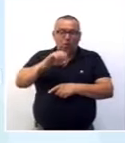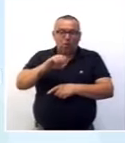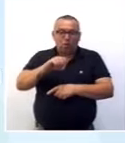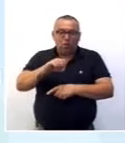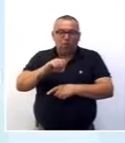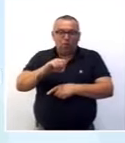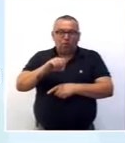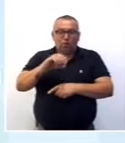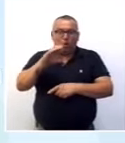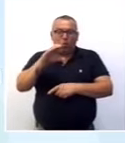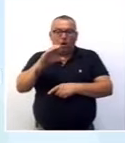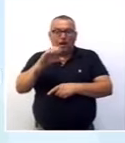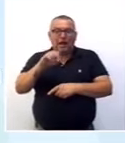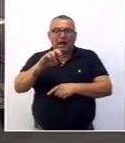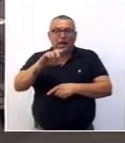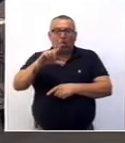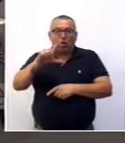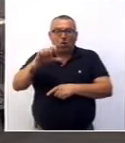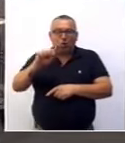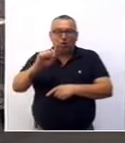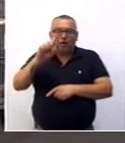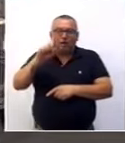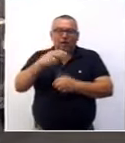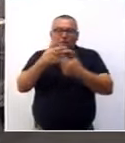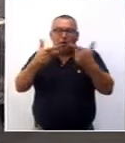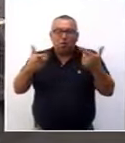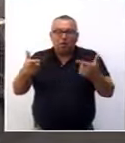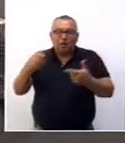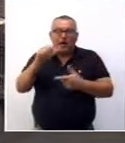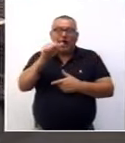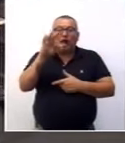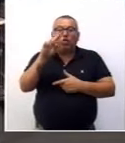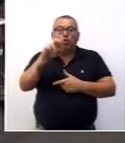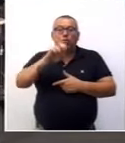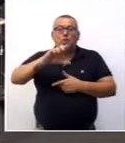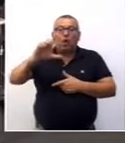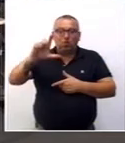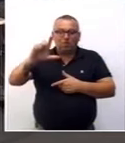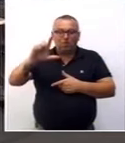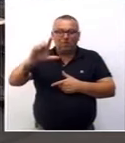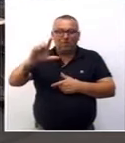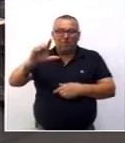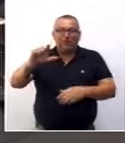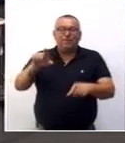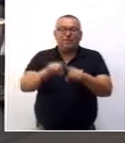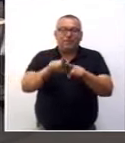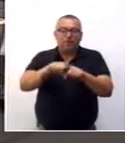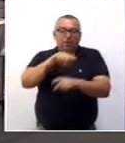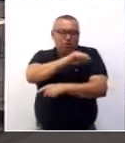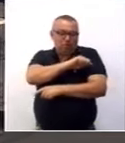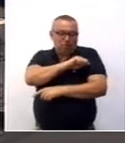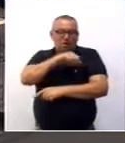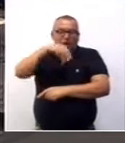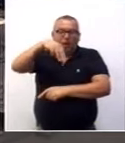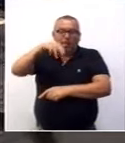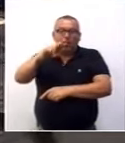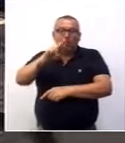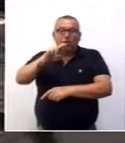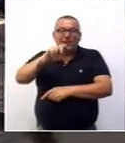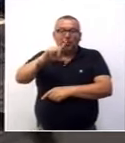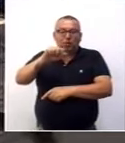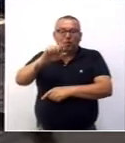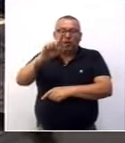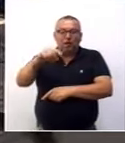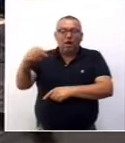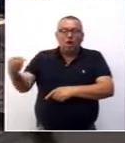o Carlos, ele está dizendo que é algo atual, certo? O estudante Murilo está dizendo que é algo